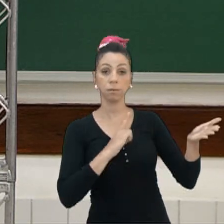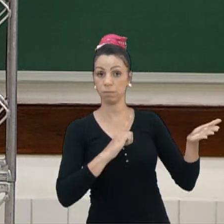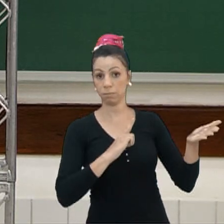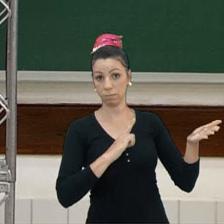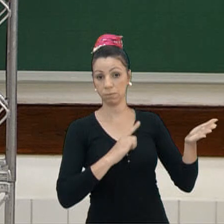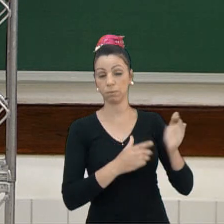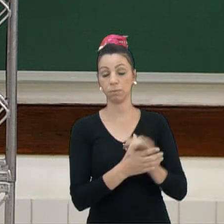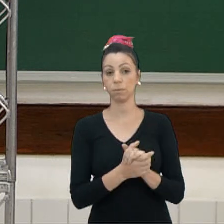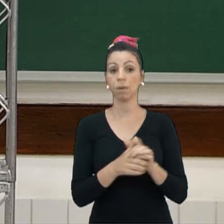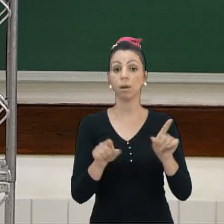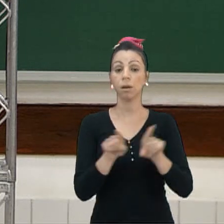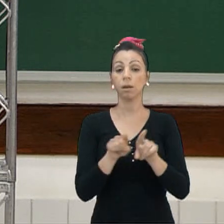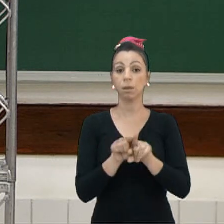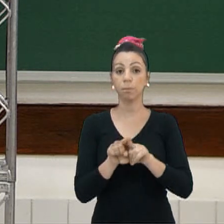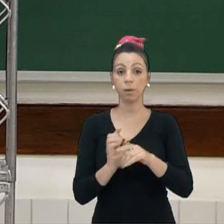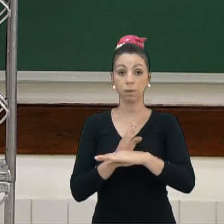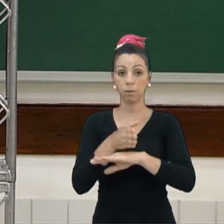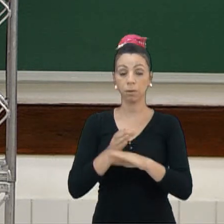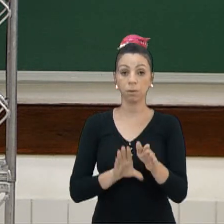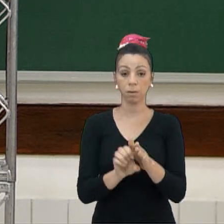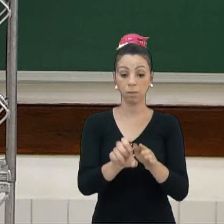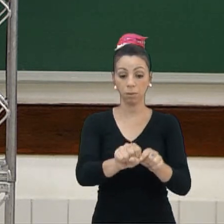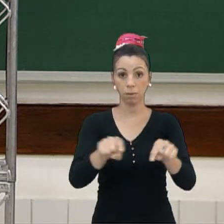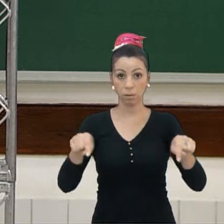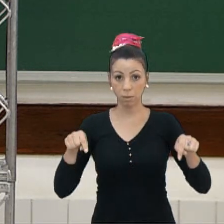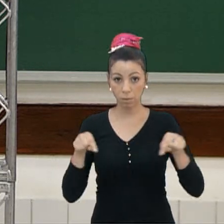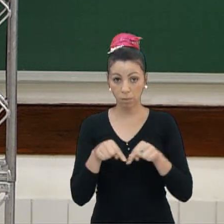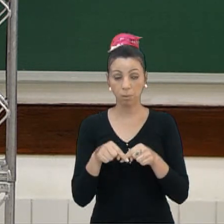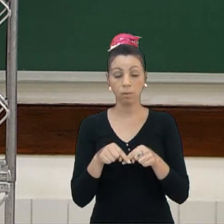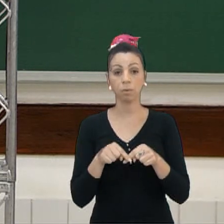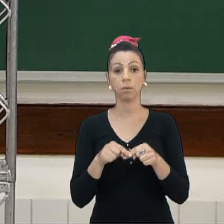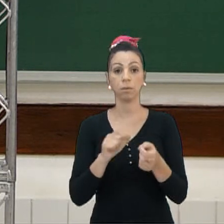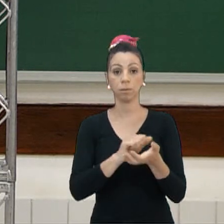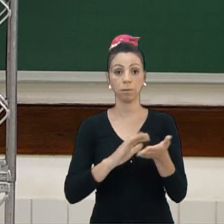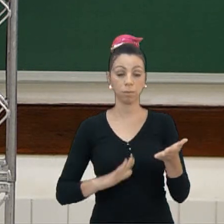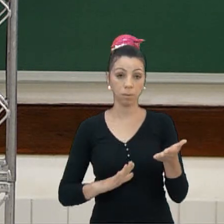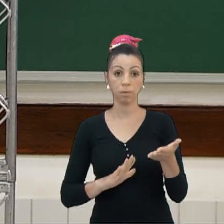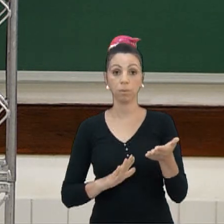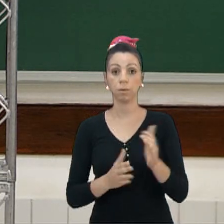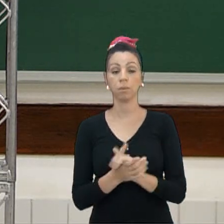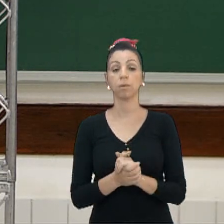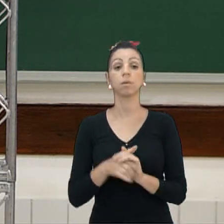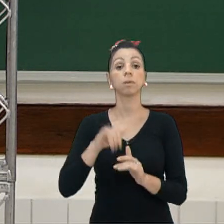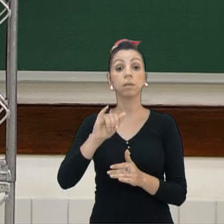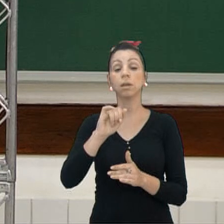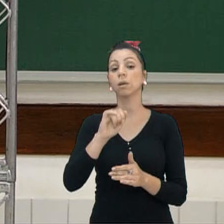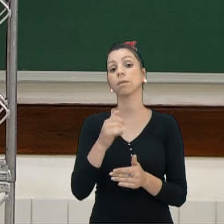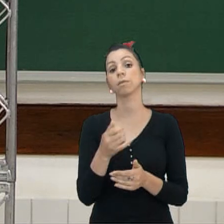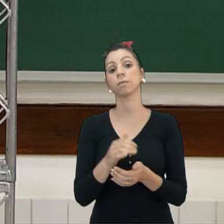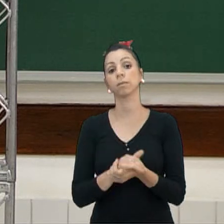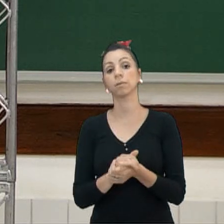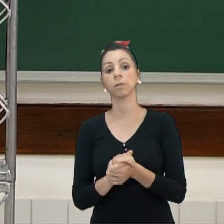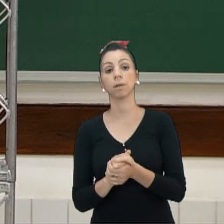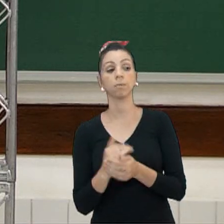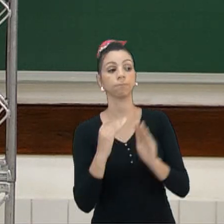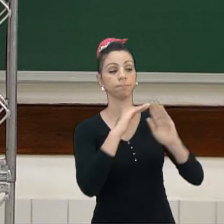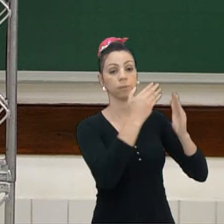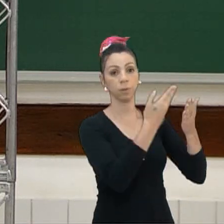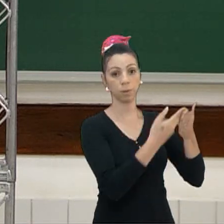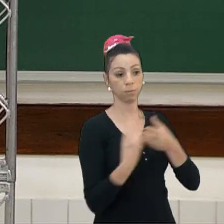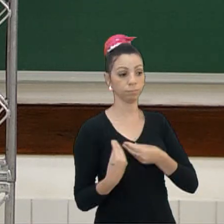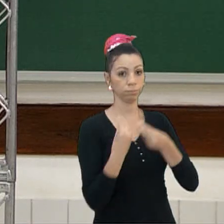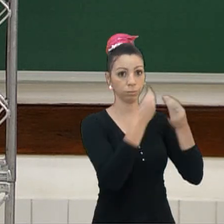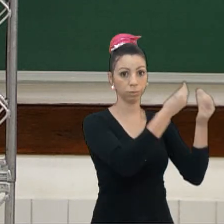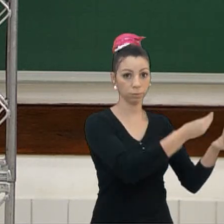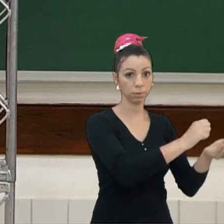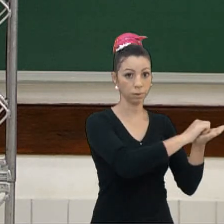também as atividades do Classroom. Se você não faz as atividades no Classroom, você deve fazer essas atividades lá na sua escola, beleza?